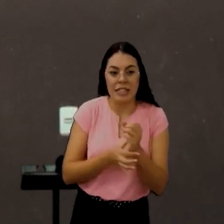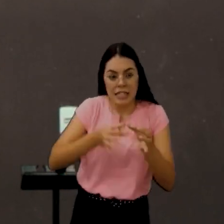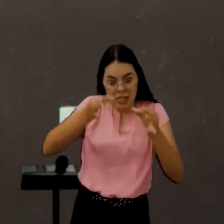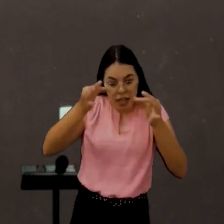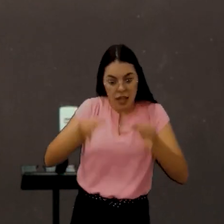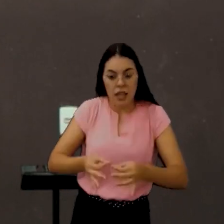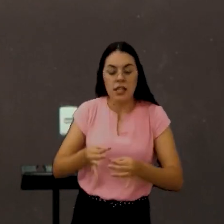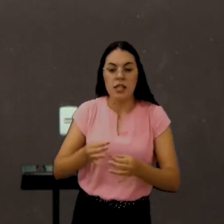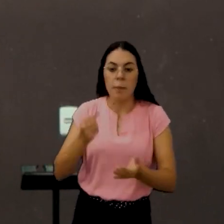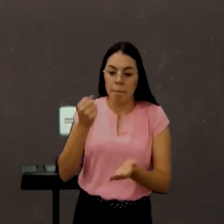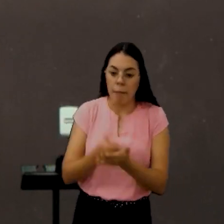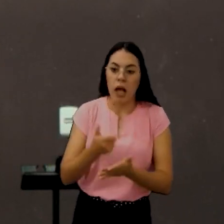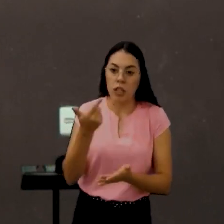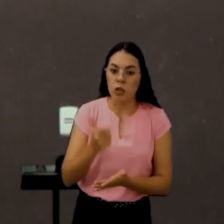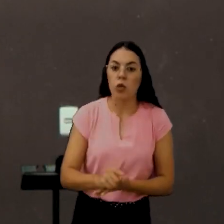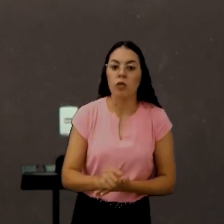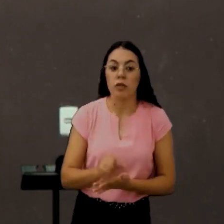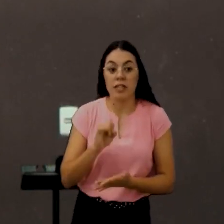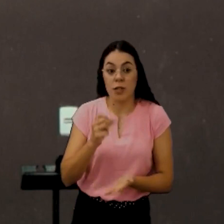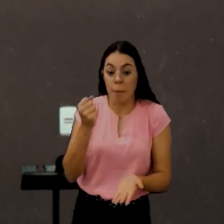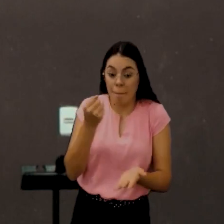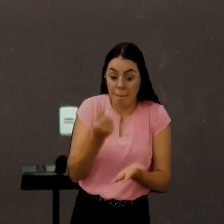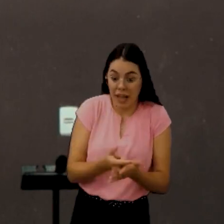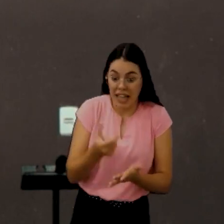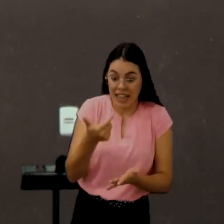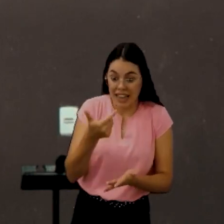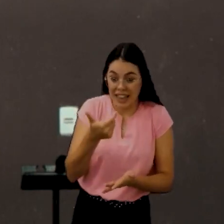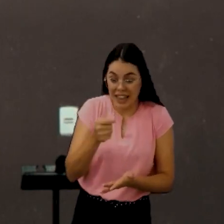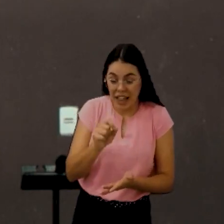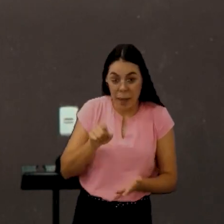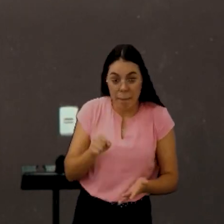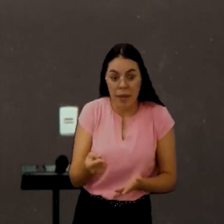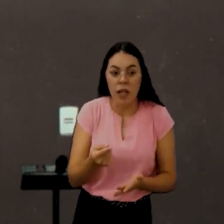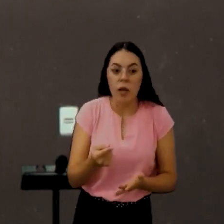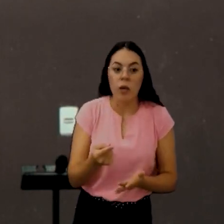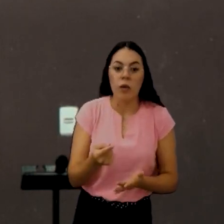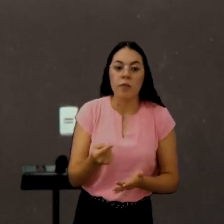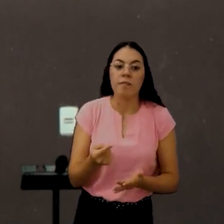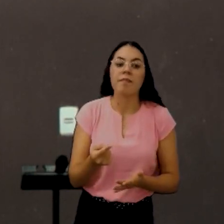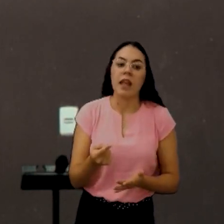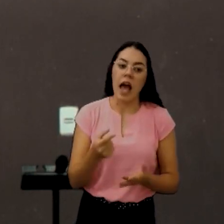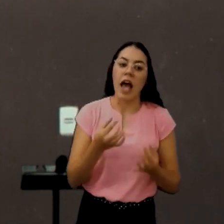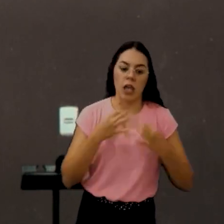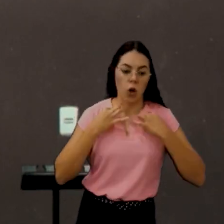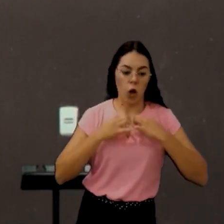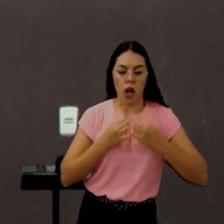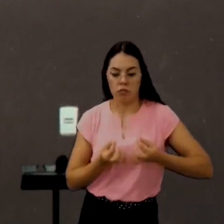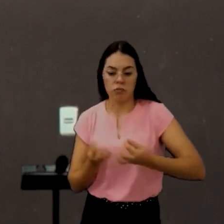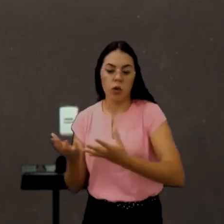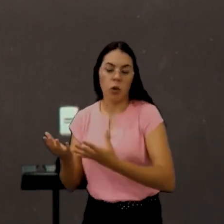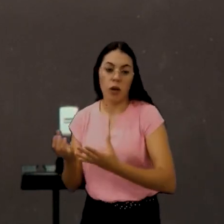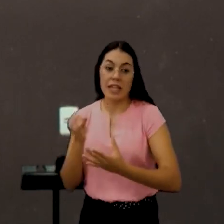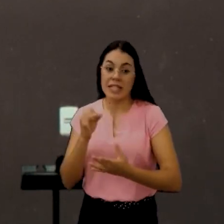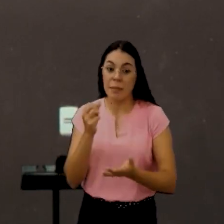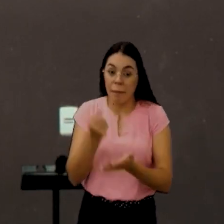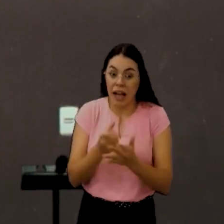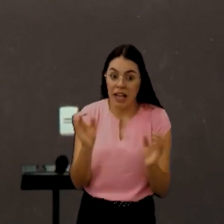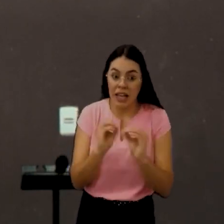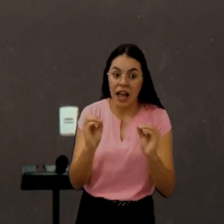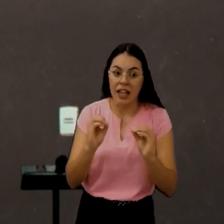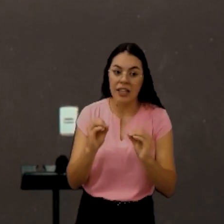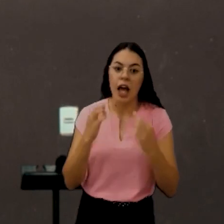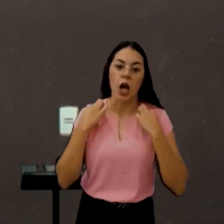certeza de que você vai me pagar esse dinheiro. Se você me pagar os 10 mil, eu te devolvo o colar de ouro. Se você não me pagar os 10 mil, eu fico com o colar de ouro para